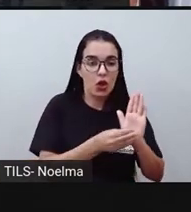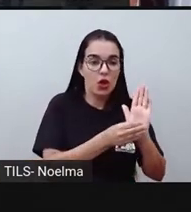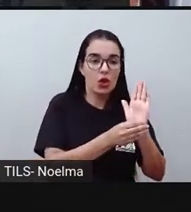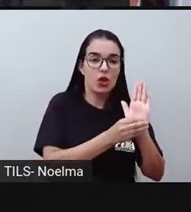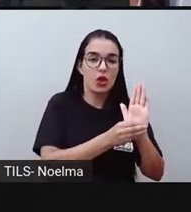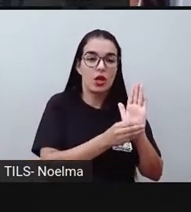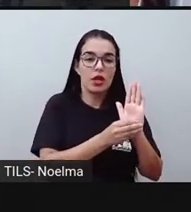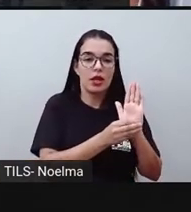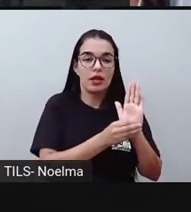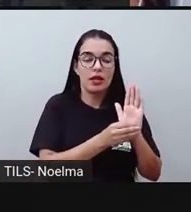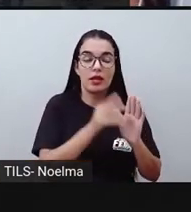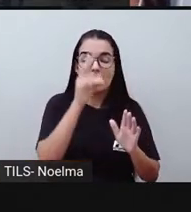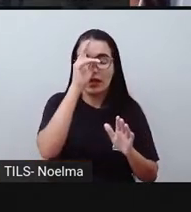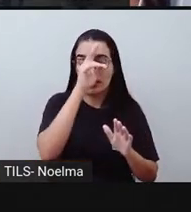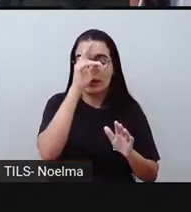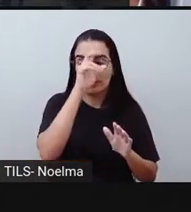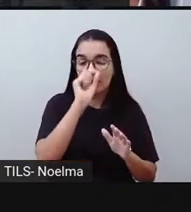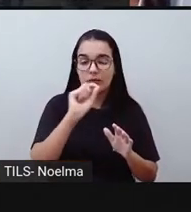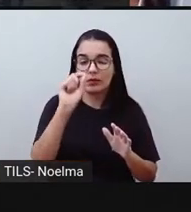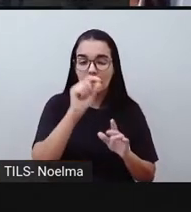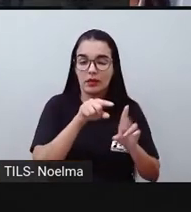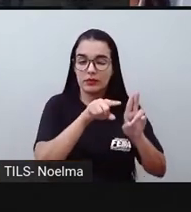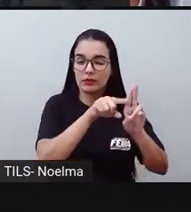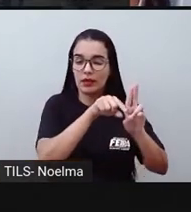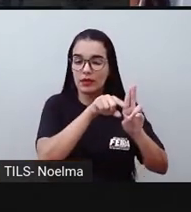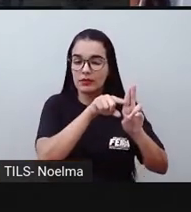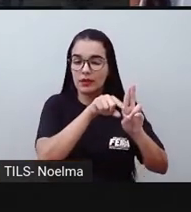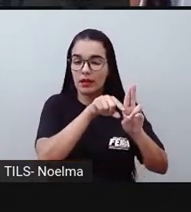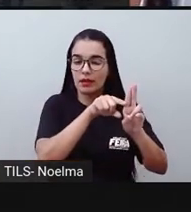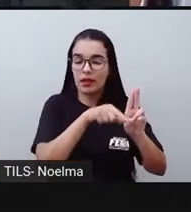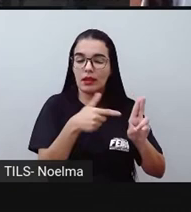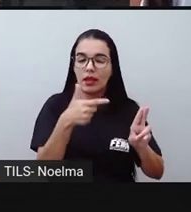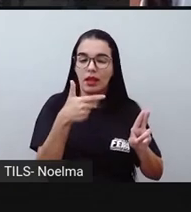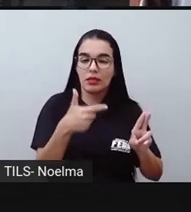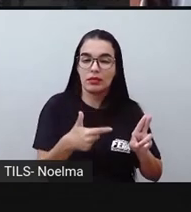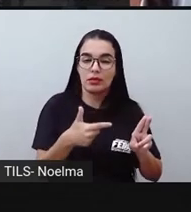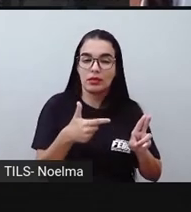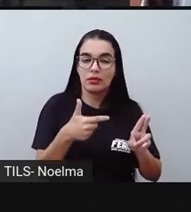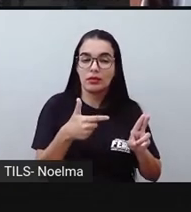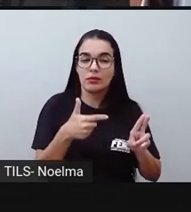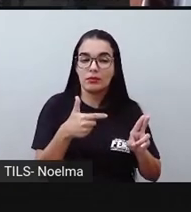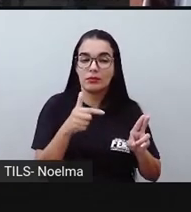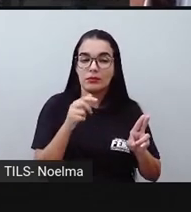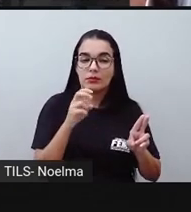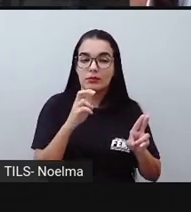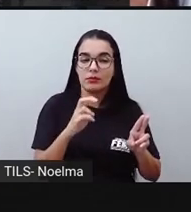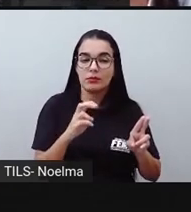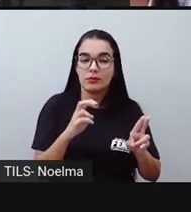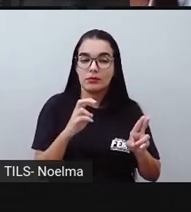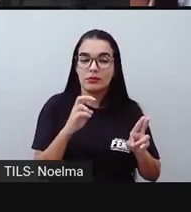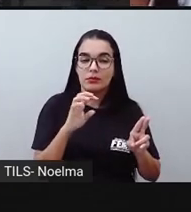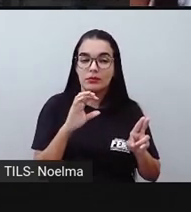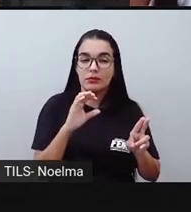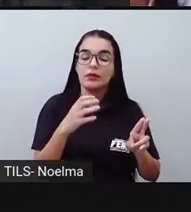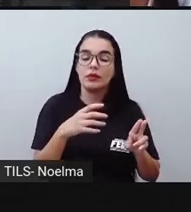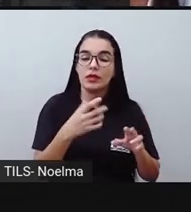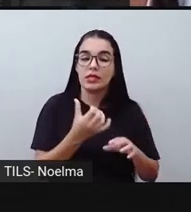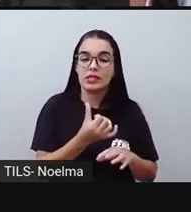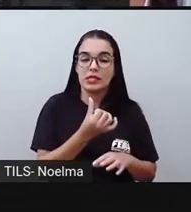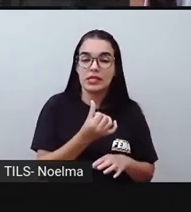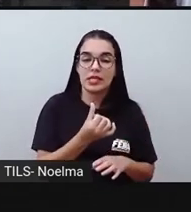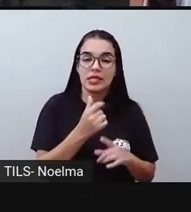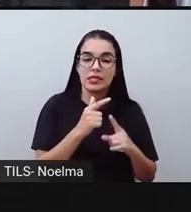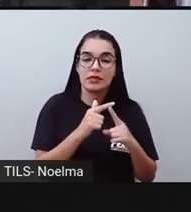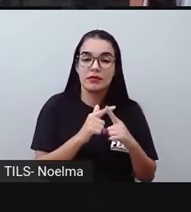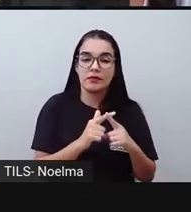precisa lembrar que nós estamos na fila das dezenas. Então, na verdade, eu tenho 6 vezes 40. E